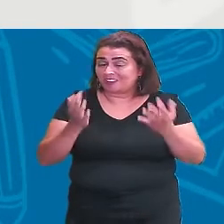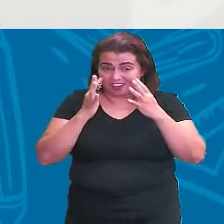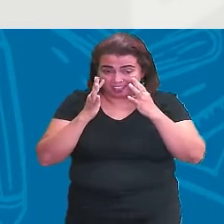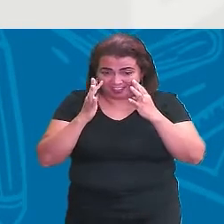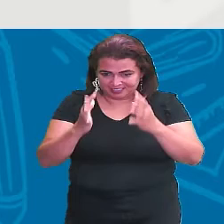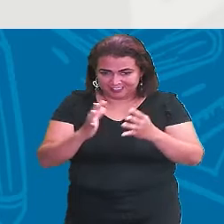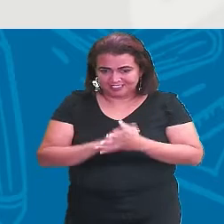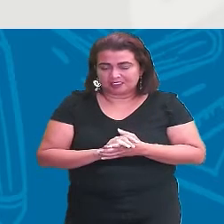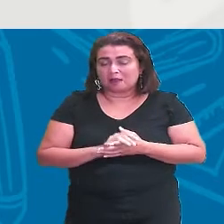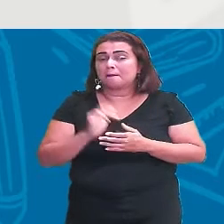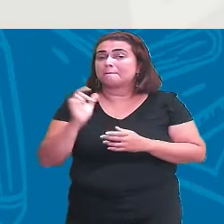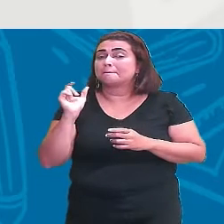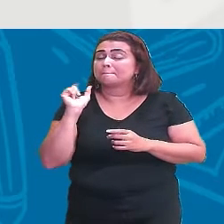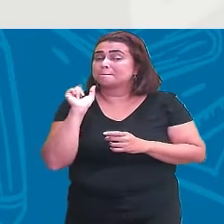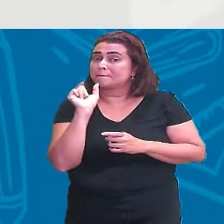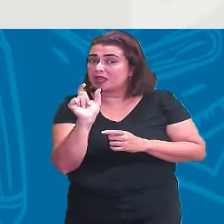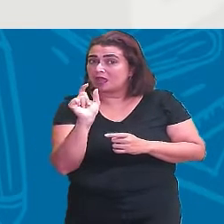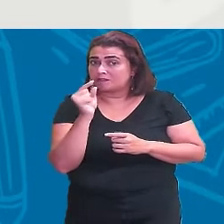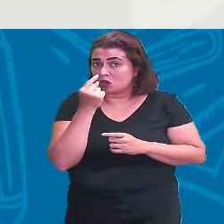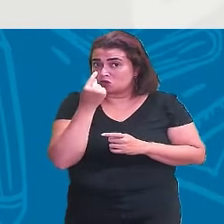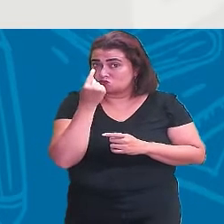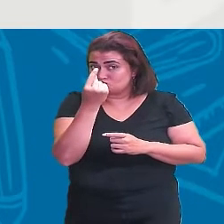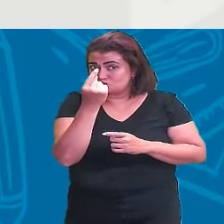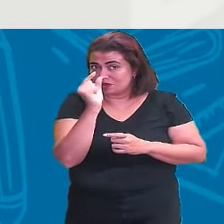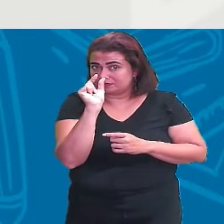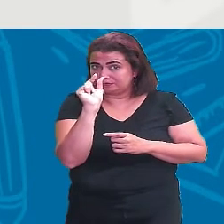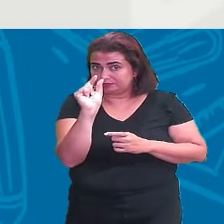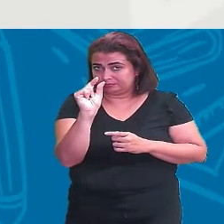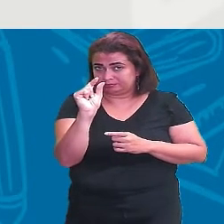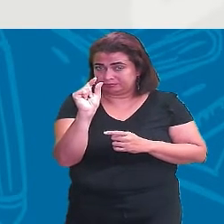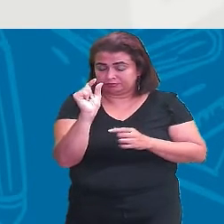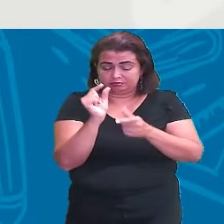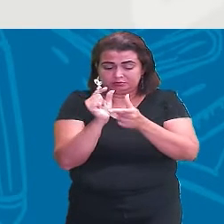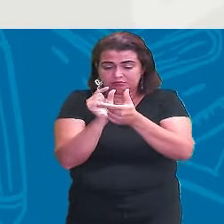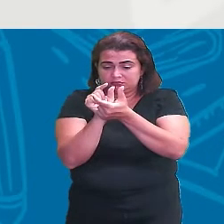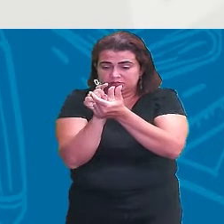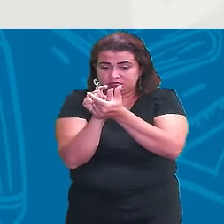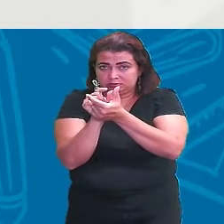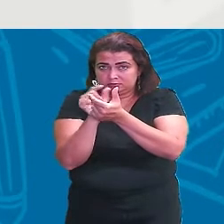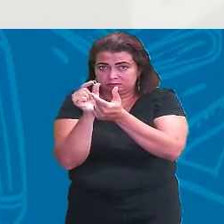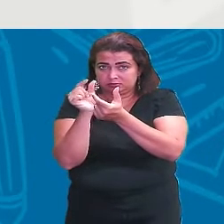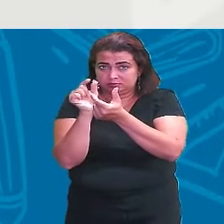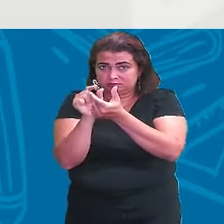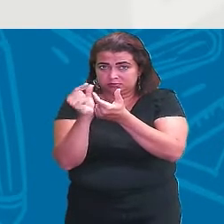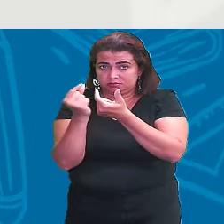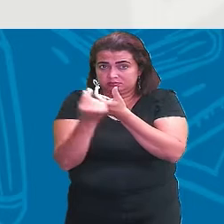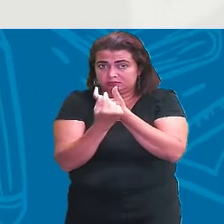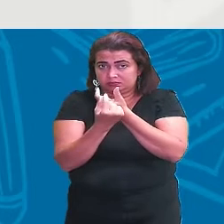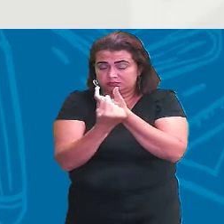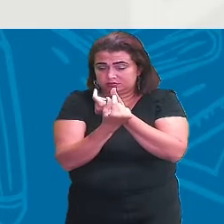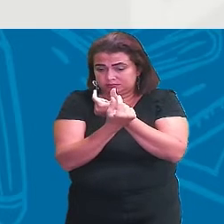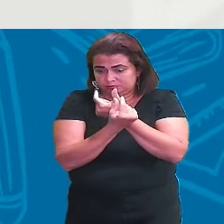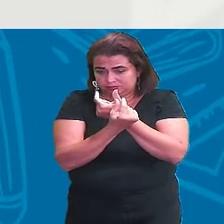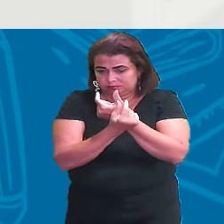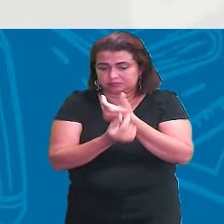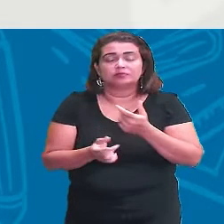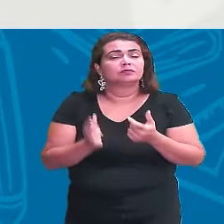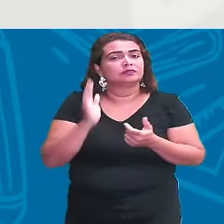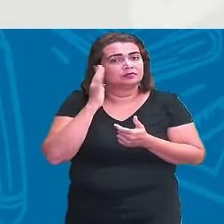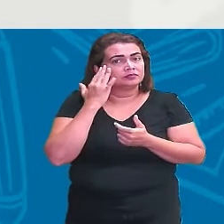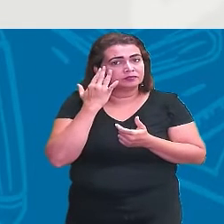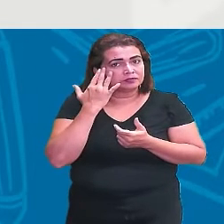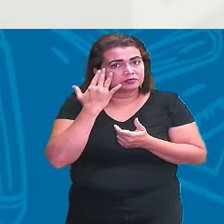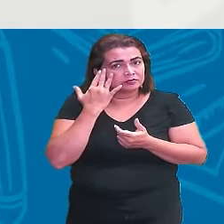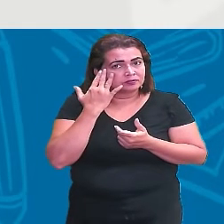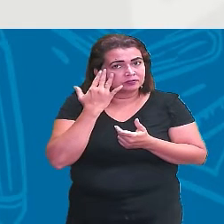as monossílabas, né? As monossílabas são palavras formadas por apenas uma sílaba, tá?